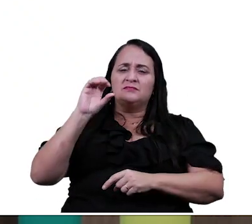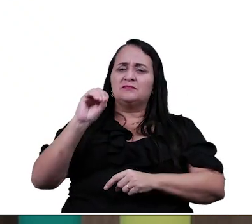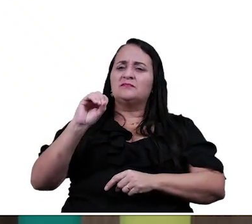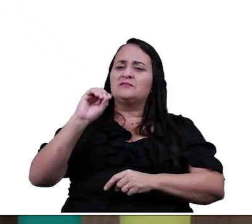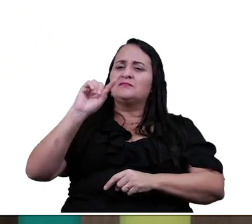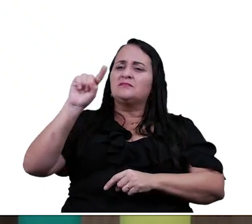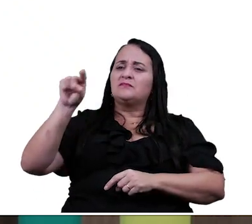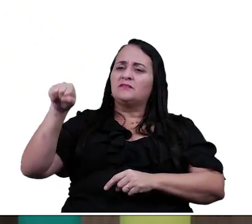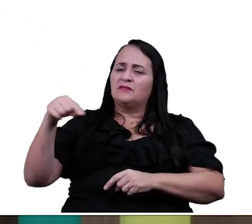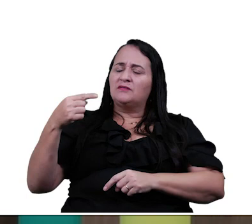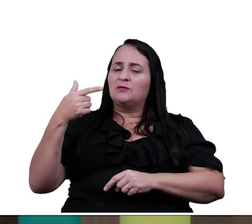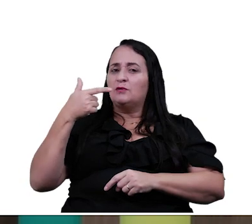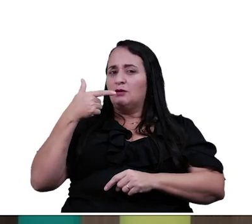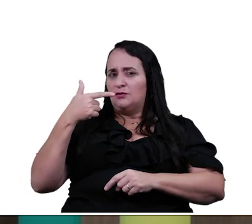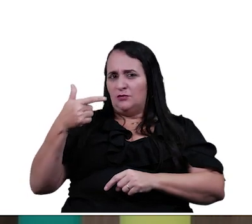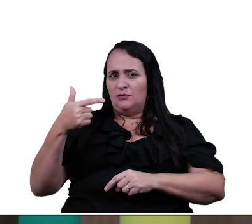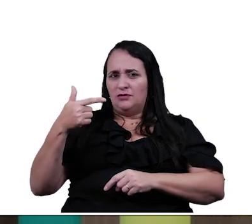0,2